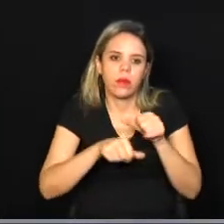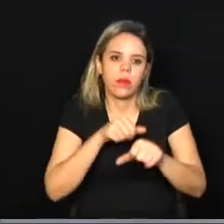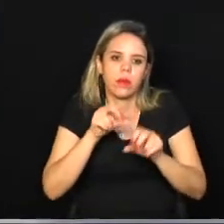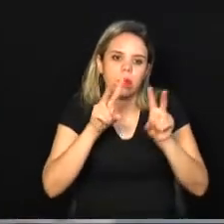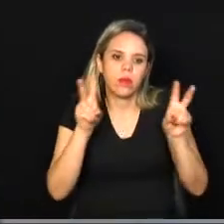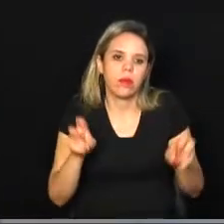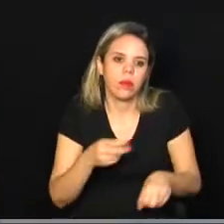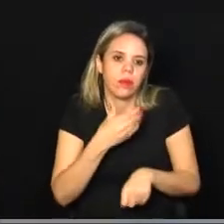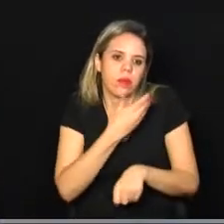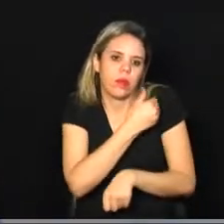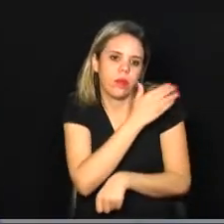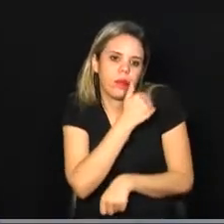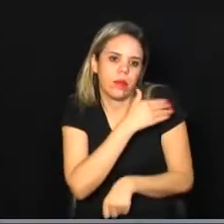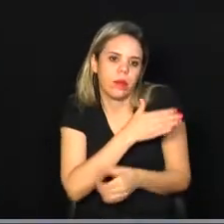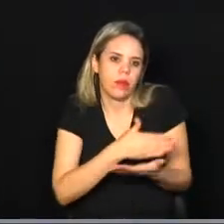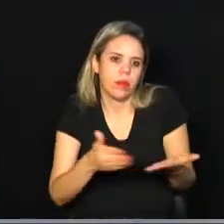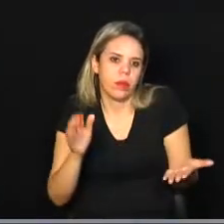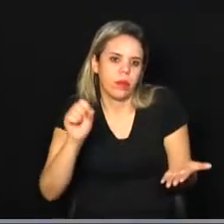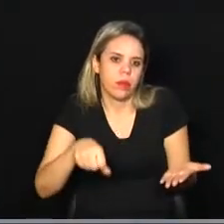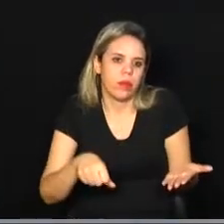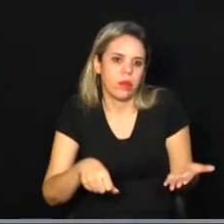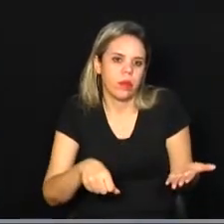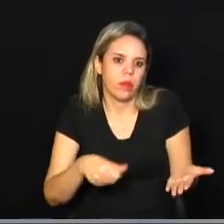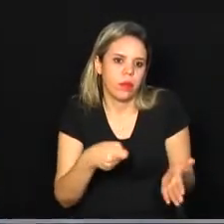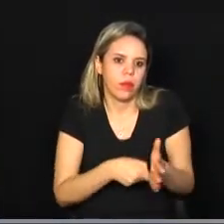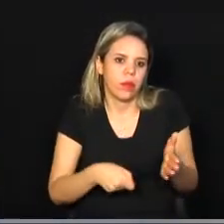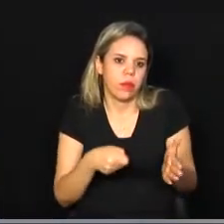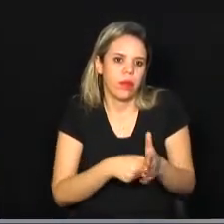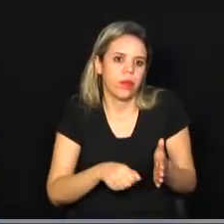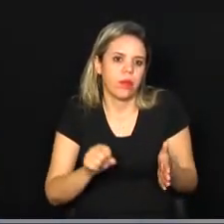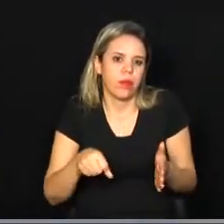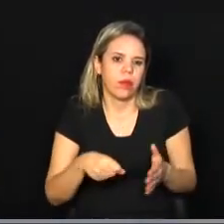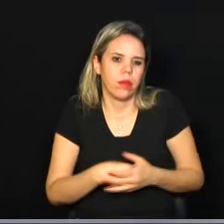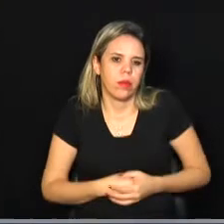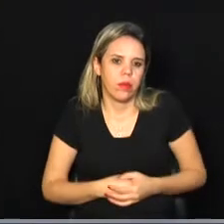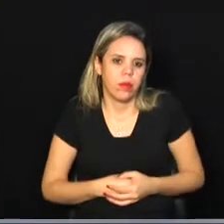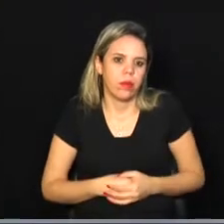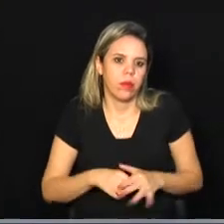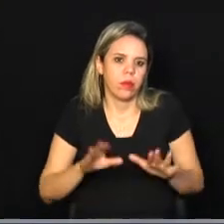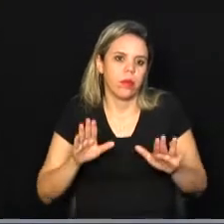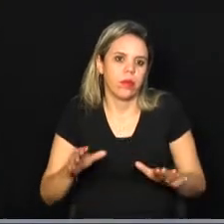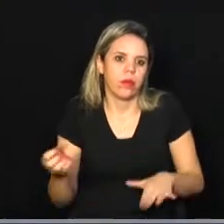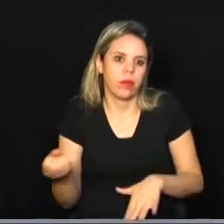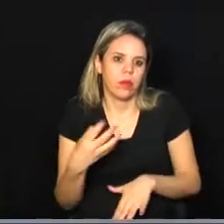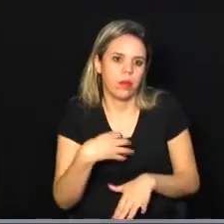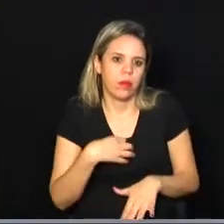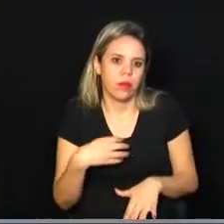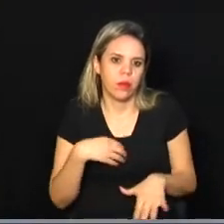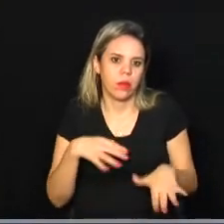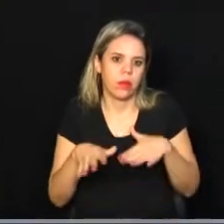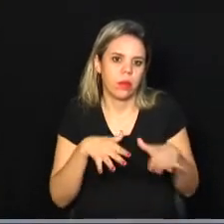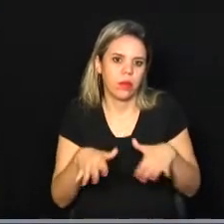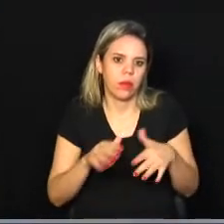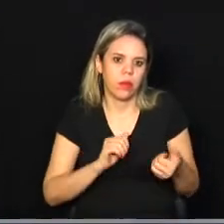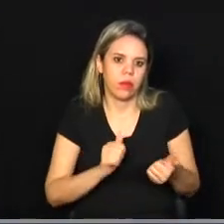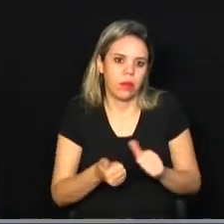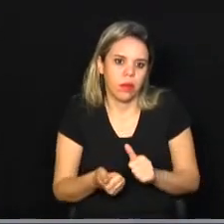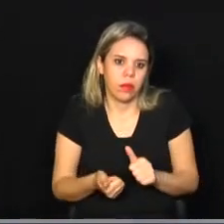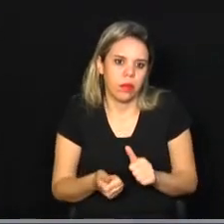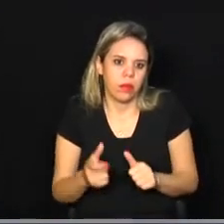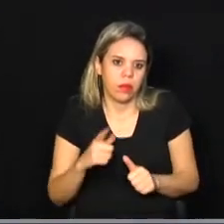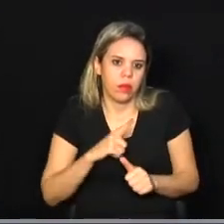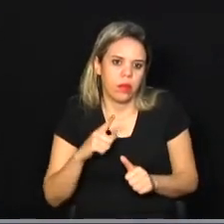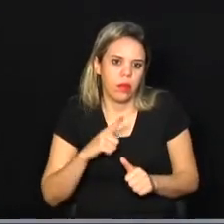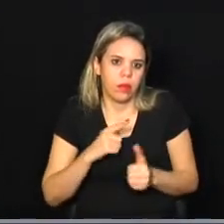de um preconceito inicial, sim, uma resistência inicial, sim, porém, com essa nova movimentação desses atletas, teve